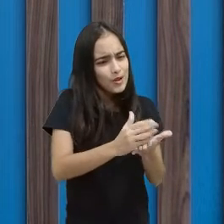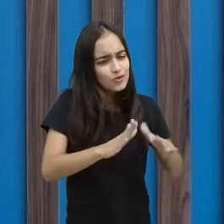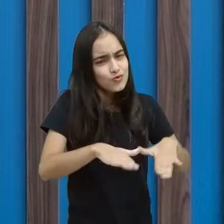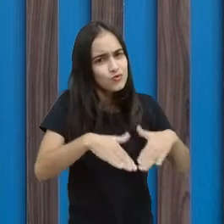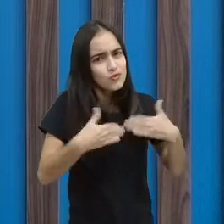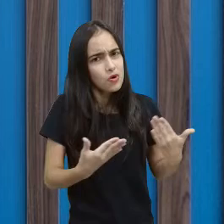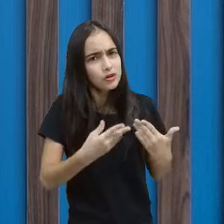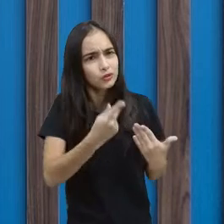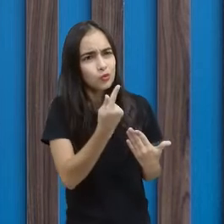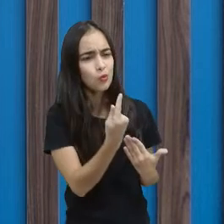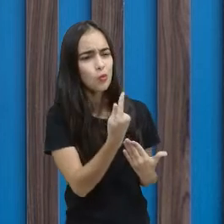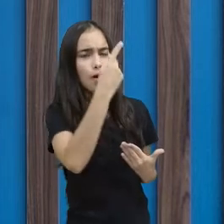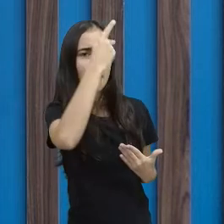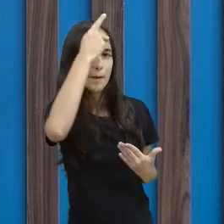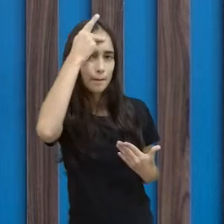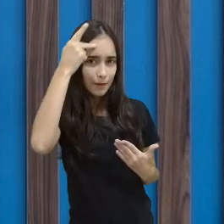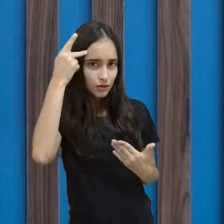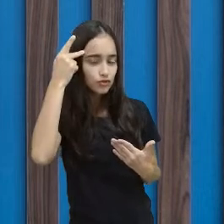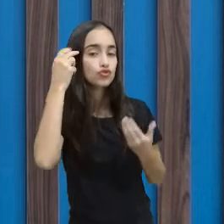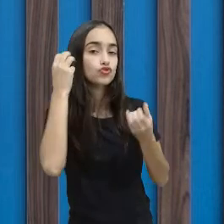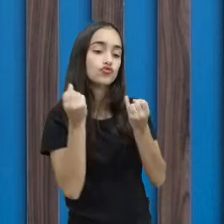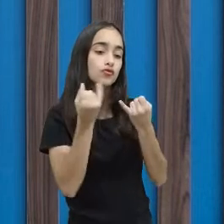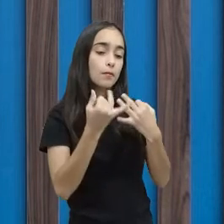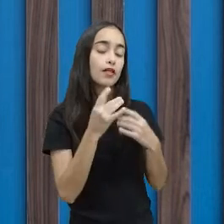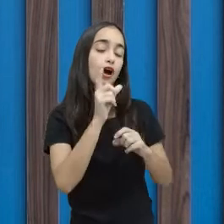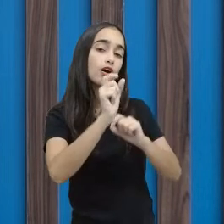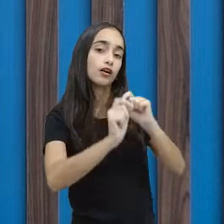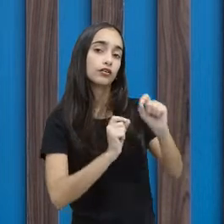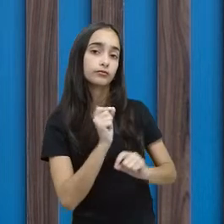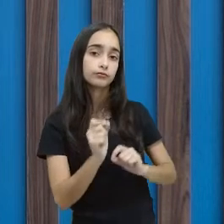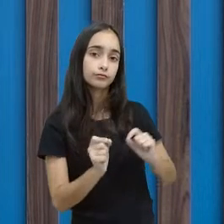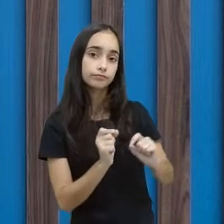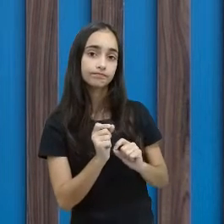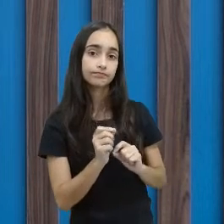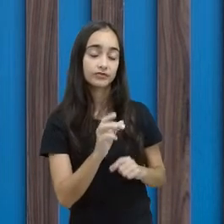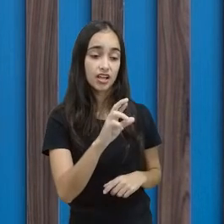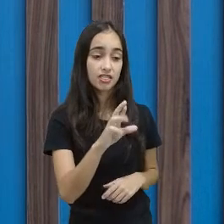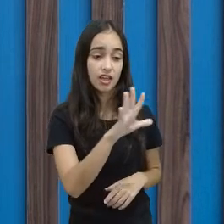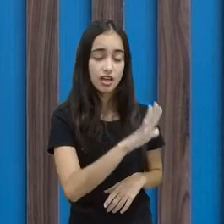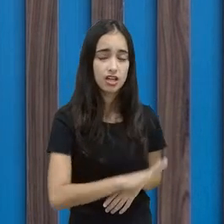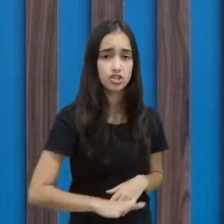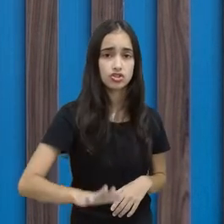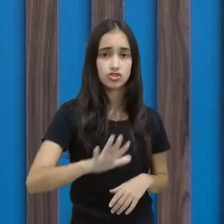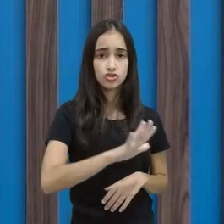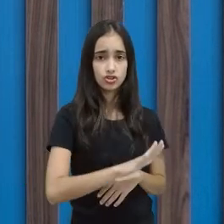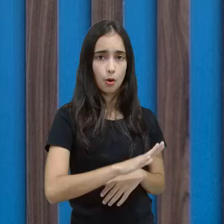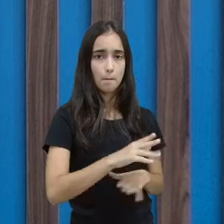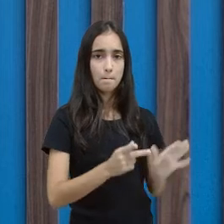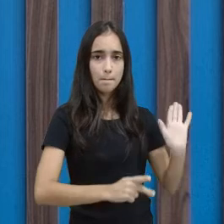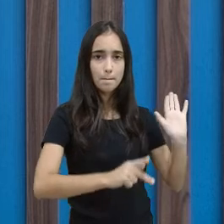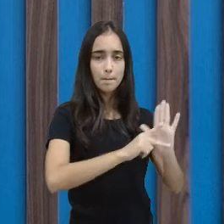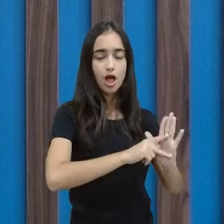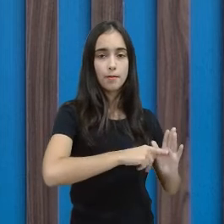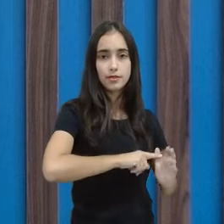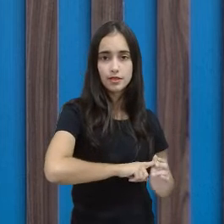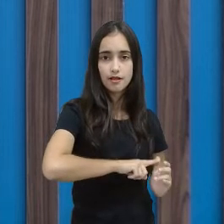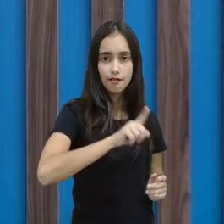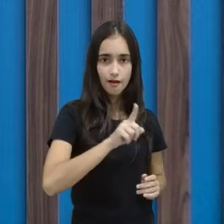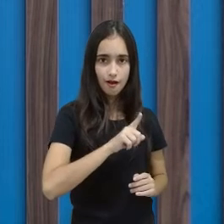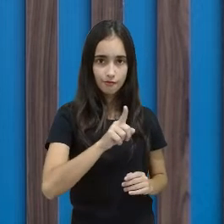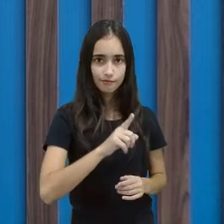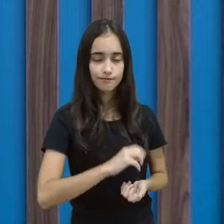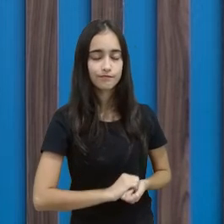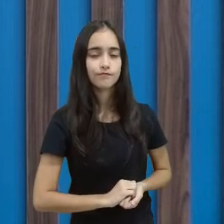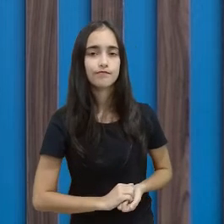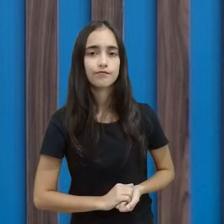Ário, daí o termo o arianismo, né, ali na região do Cáucaso, né, que era antigamente a